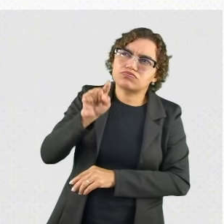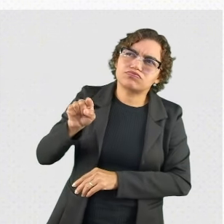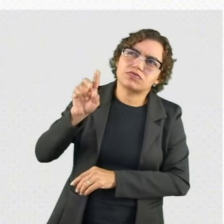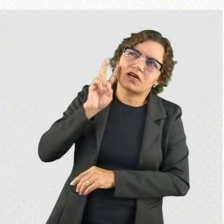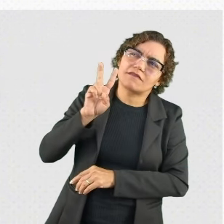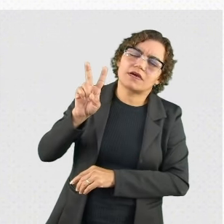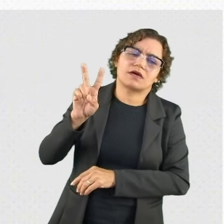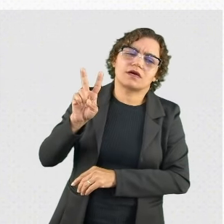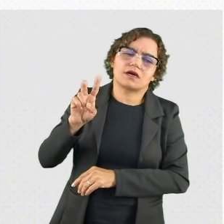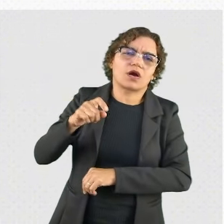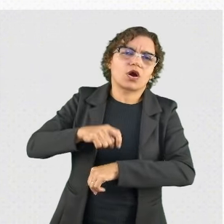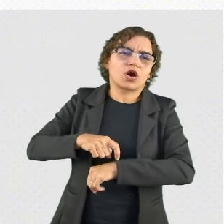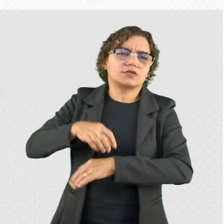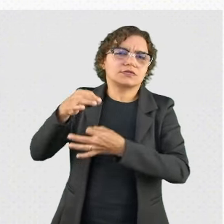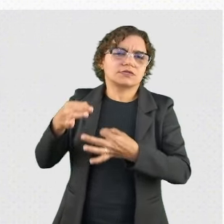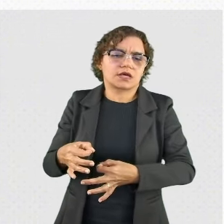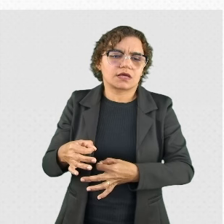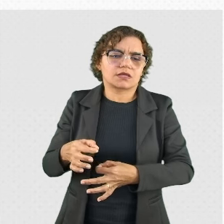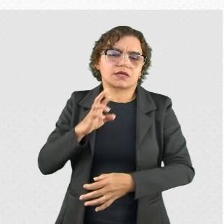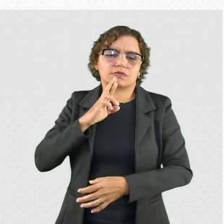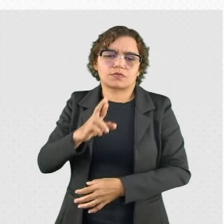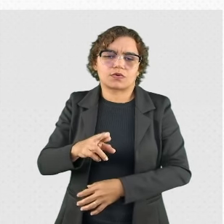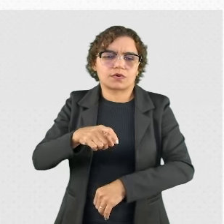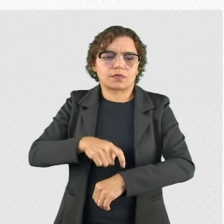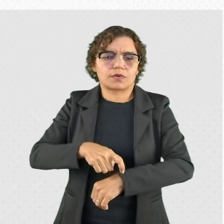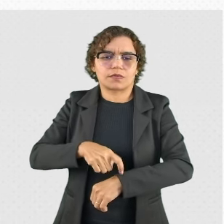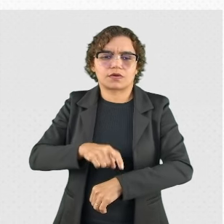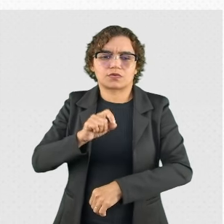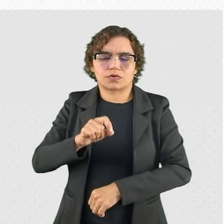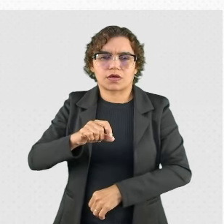Como resultado, ficas ao saber que são